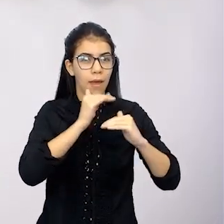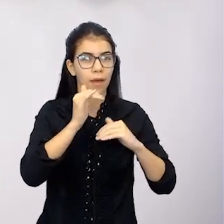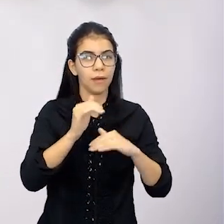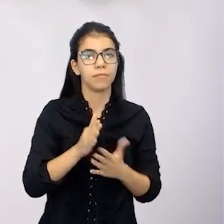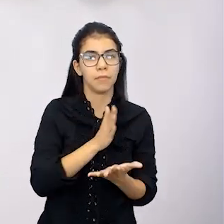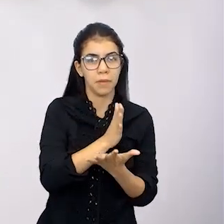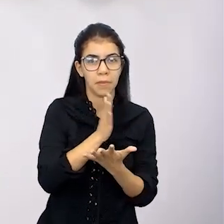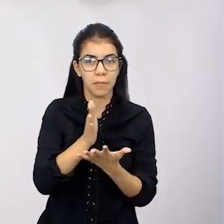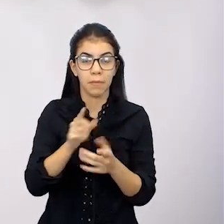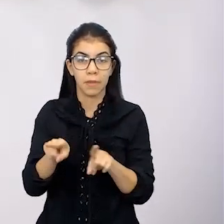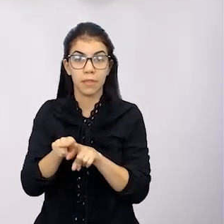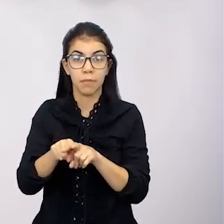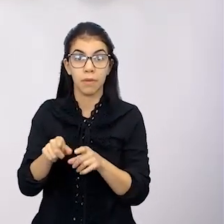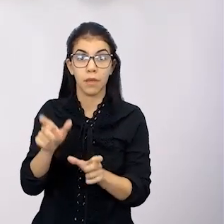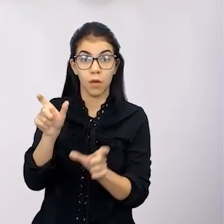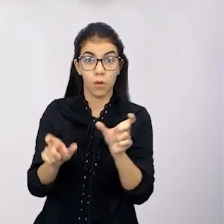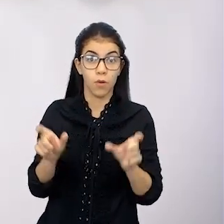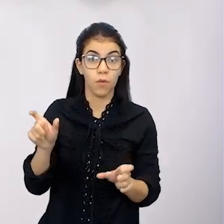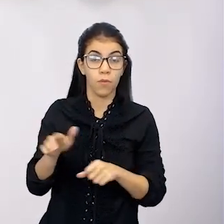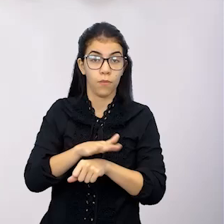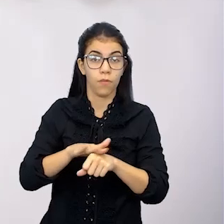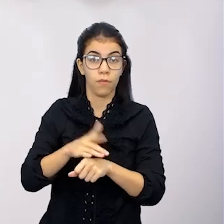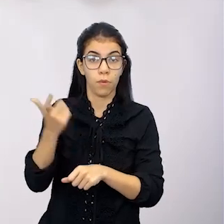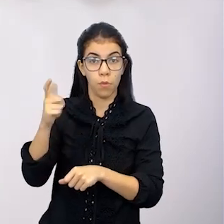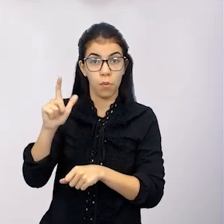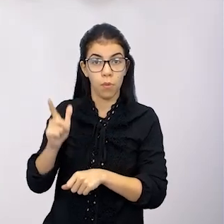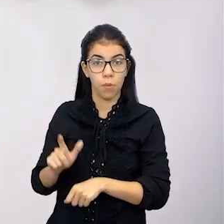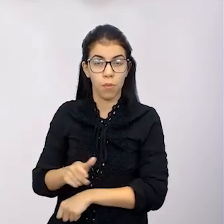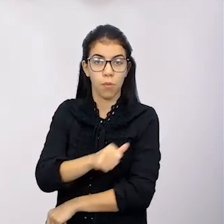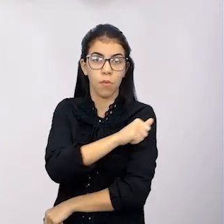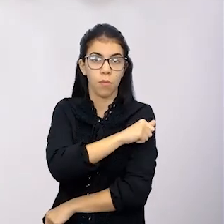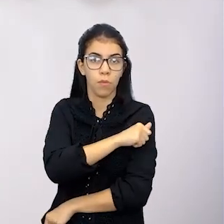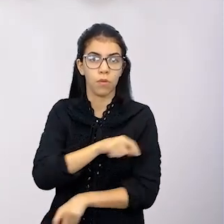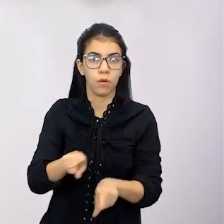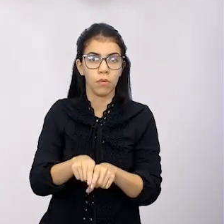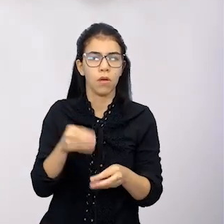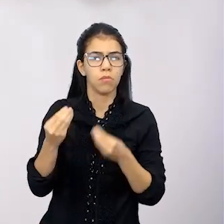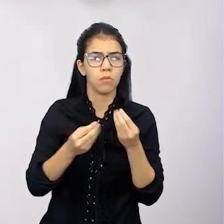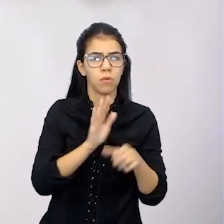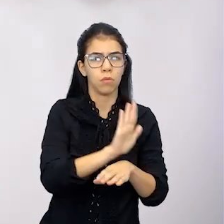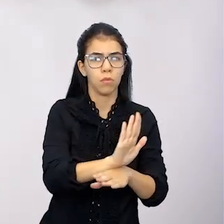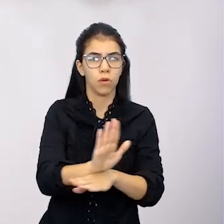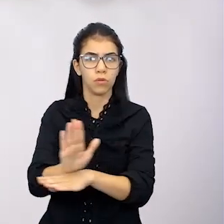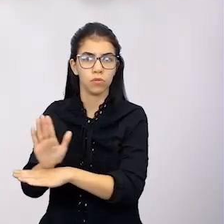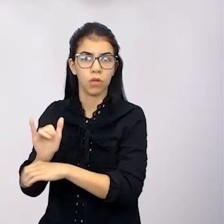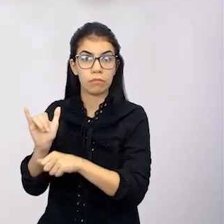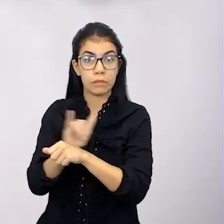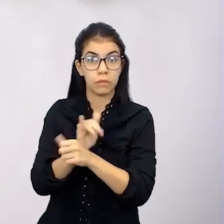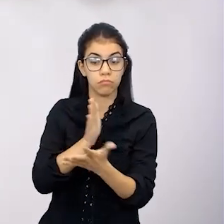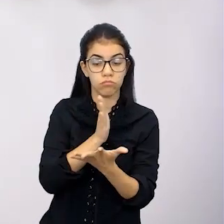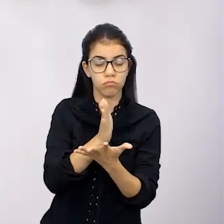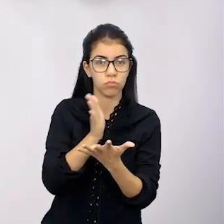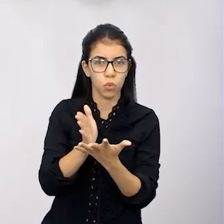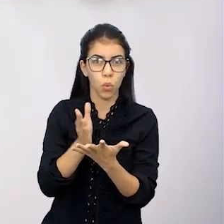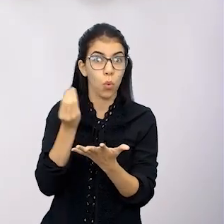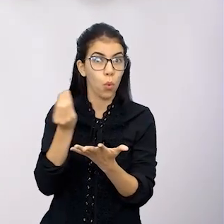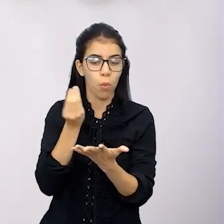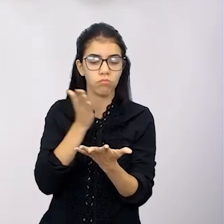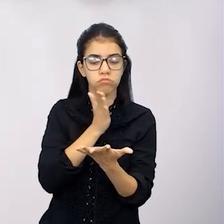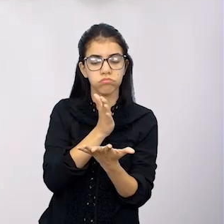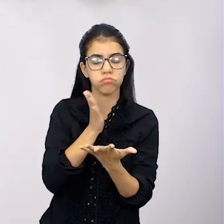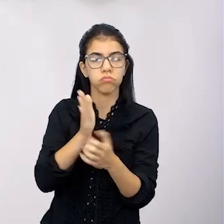pessoas, conversamos com o aluno, como que a gente pode ajudar, existem vários mecanismos, como que a gente pode atender esses